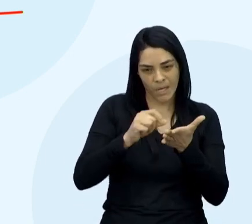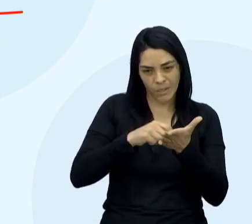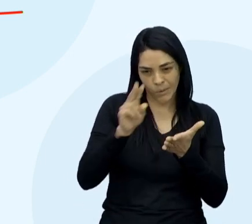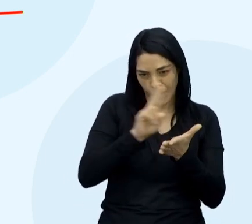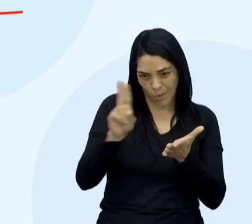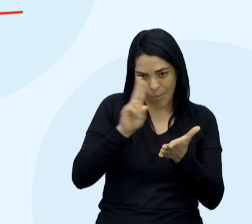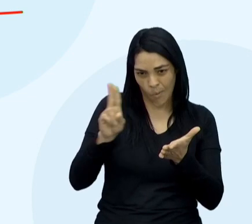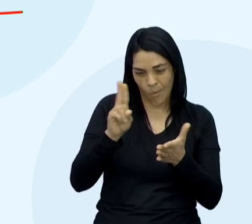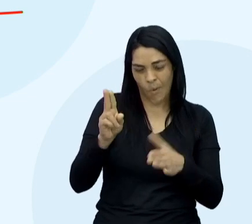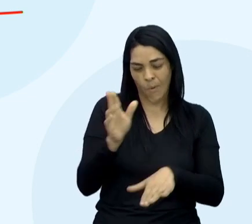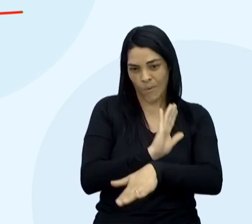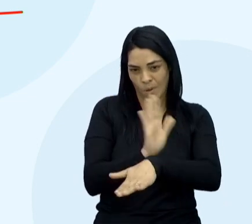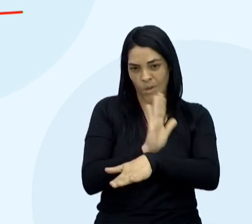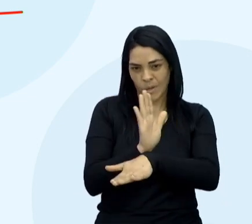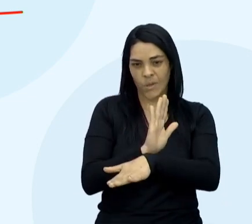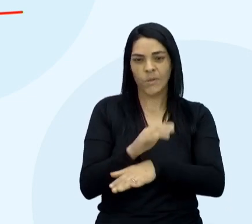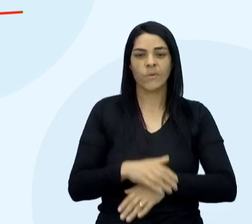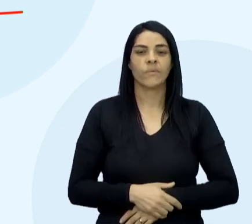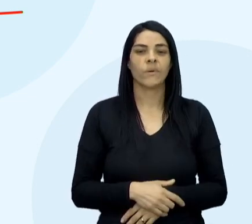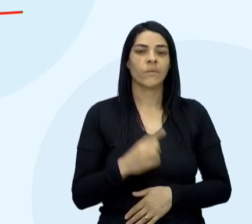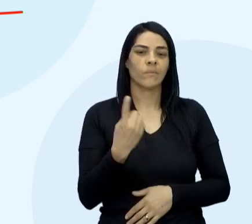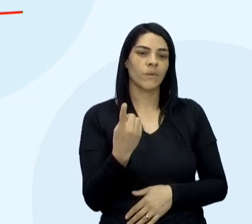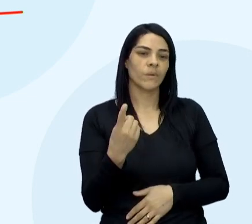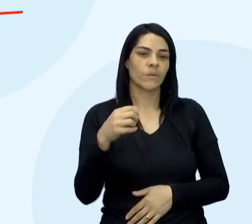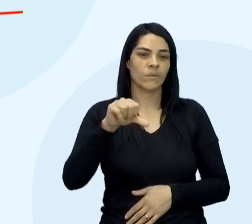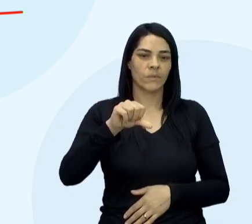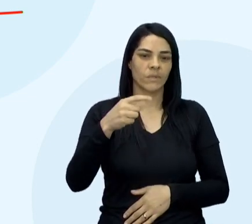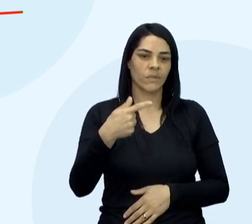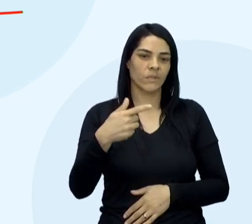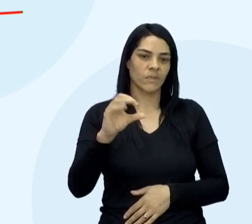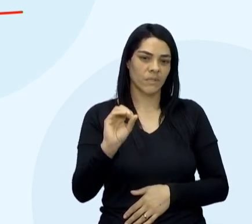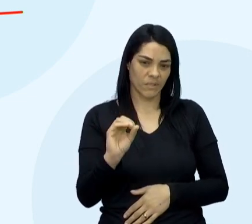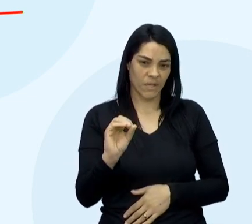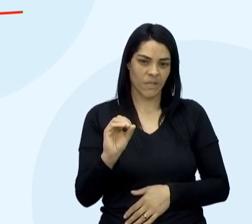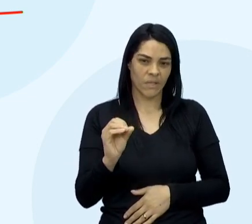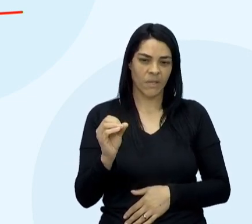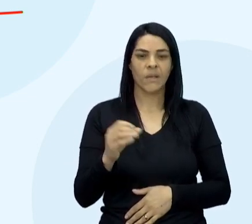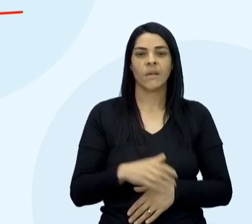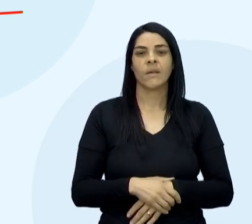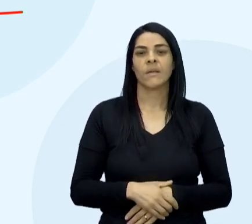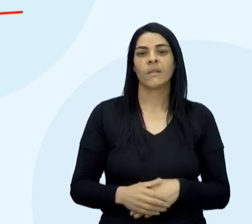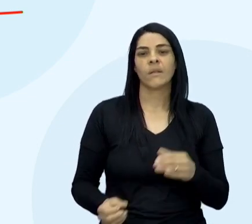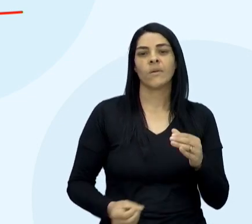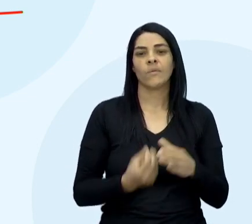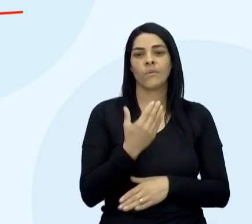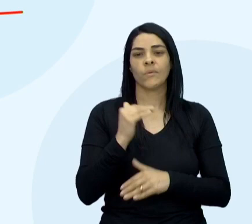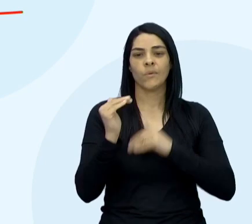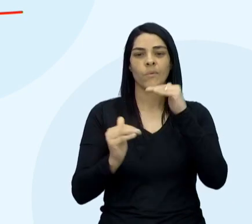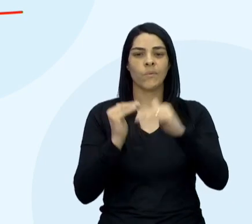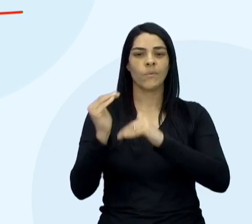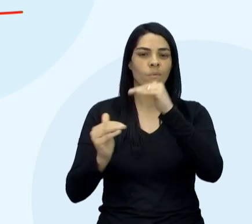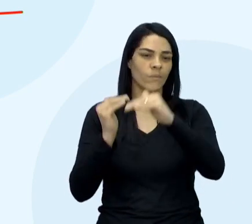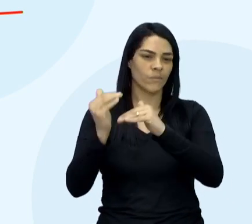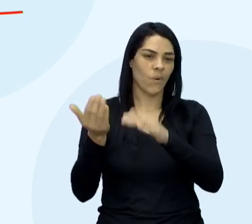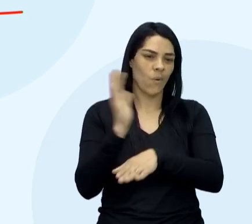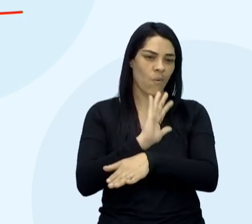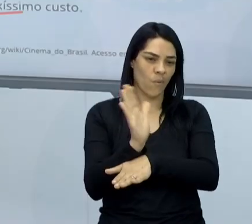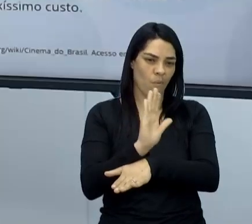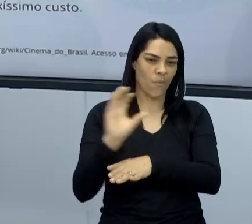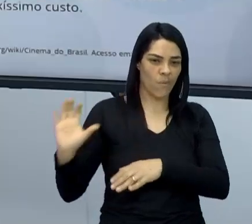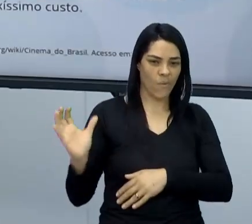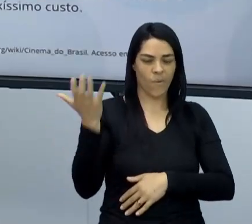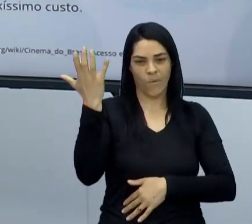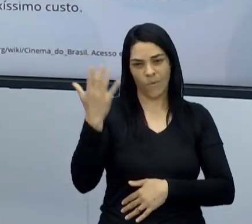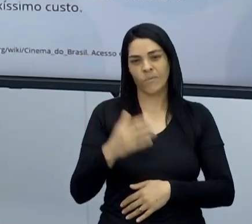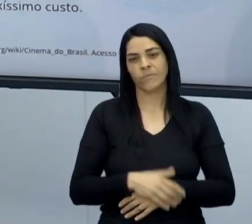Foi ao Cinema. Tal. Em 1970, os dois fundam a produtora Bel Air Filmes e realizam em apenas 3 meses 6 longas de baixíssimo custo. Aí a